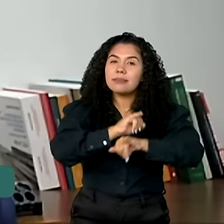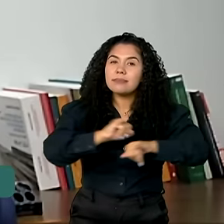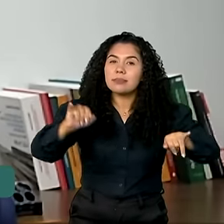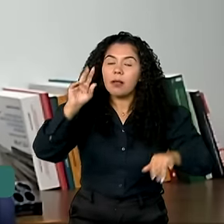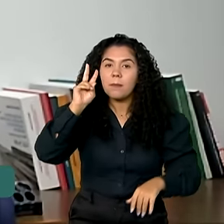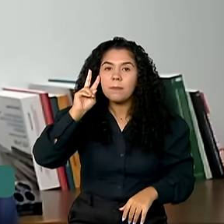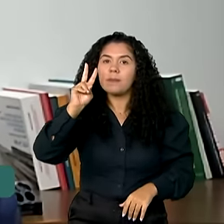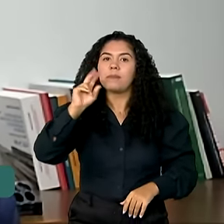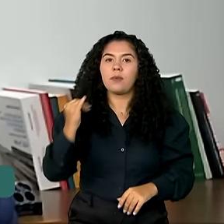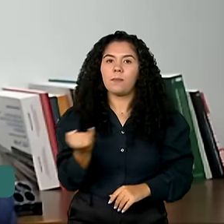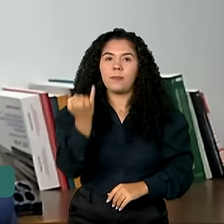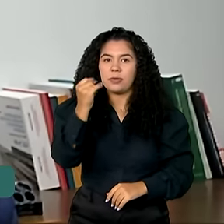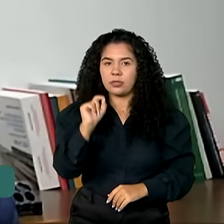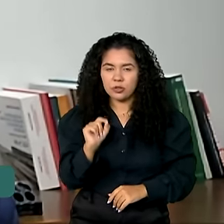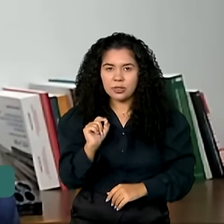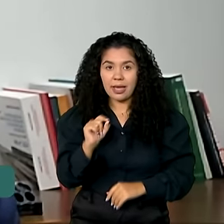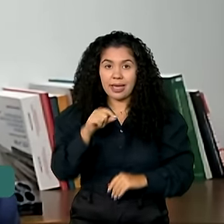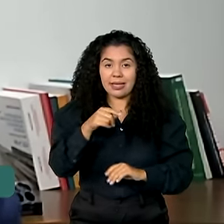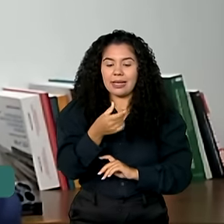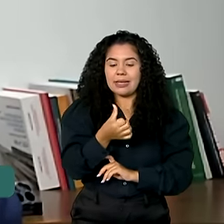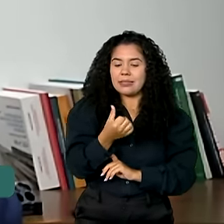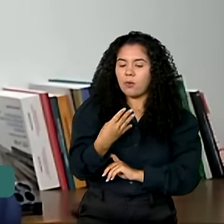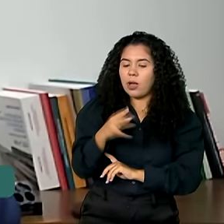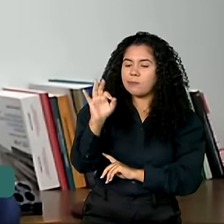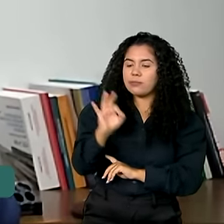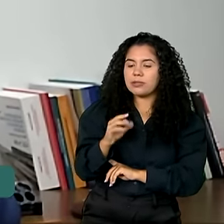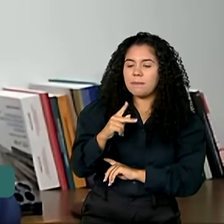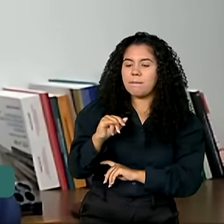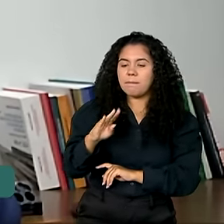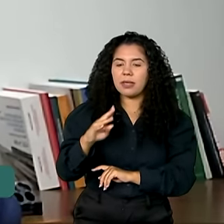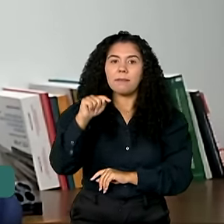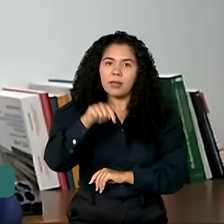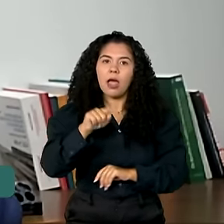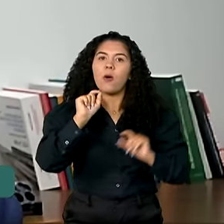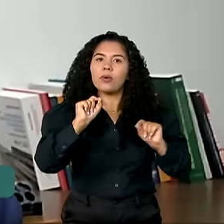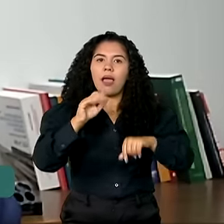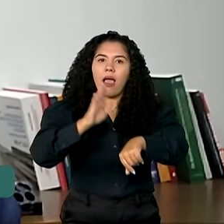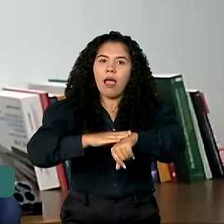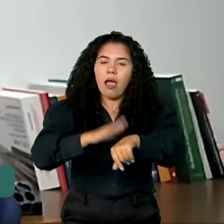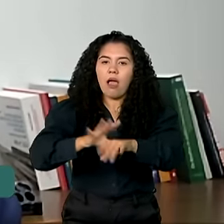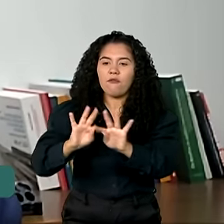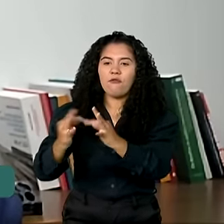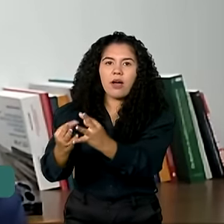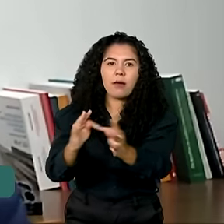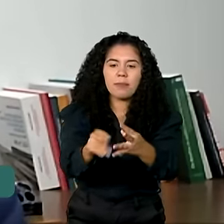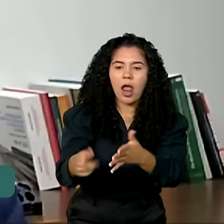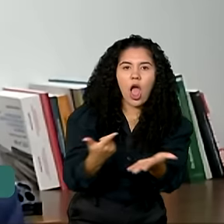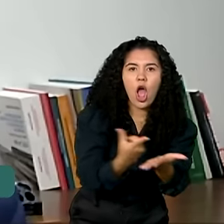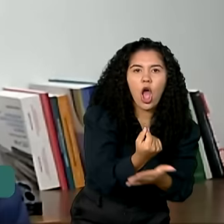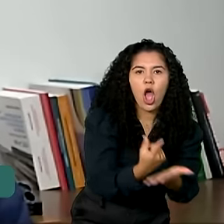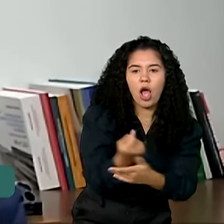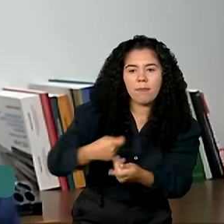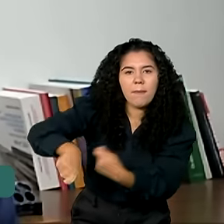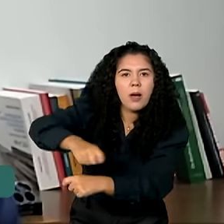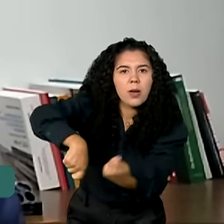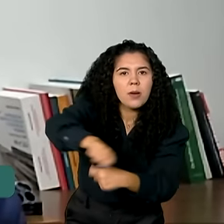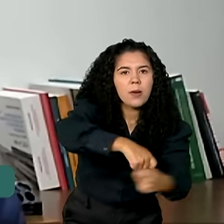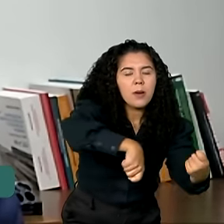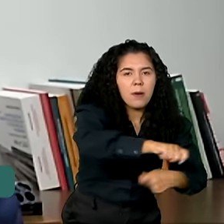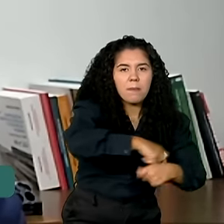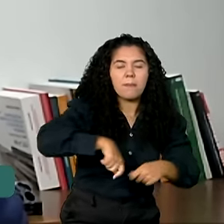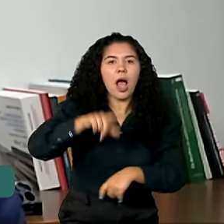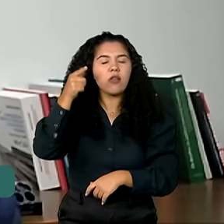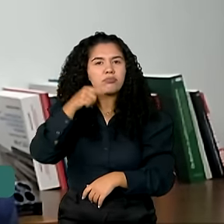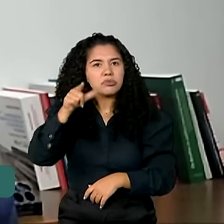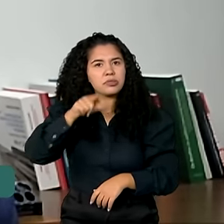torno de 64% do nosso PIB, ele é determinado pelo consumo das famílias, pelo mercado interno. E à medida que você gera emprego, mais empregos